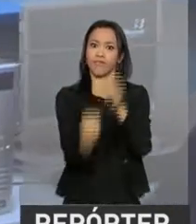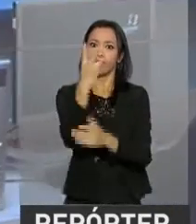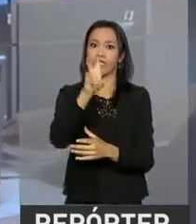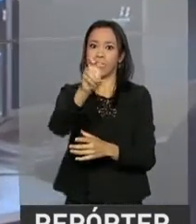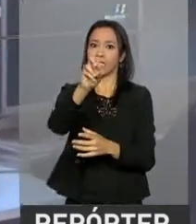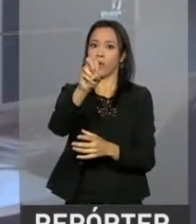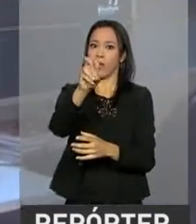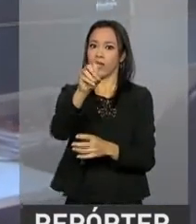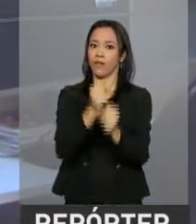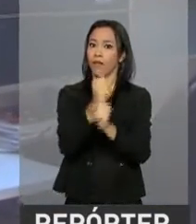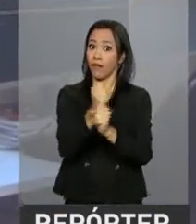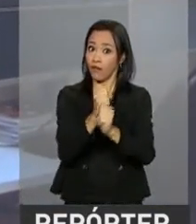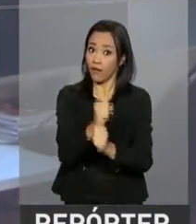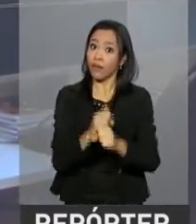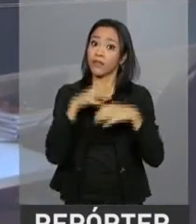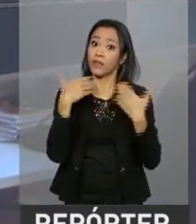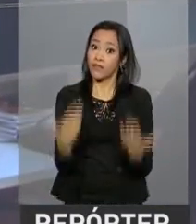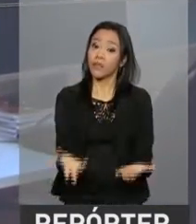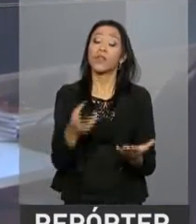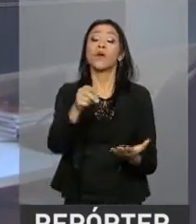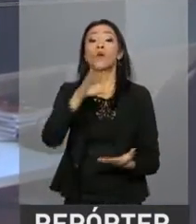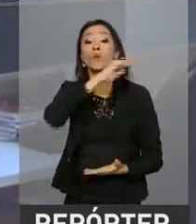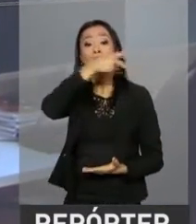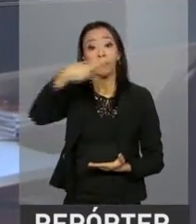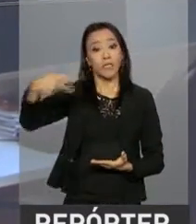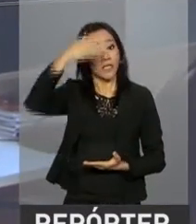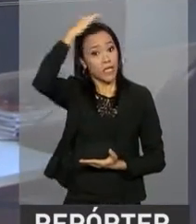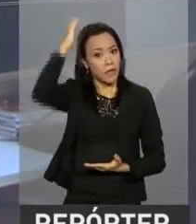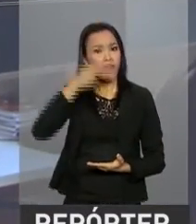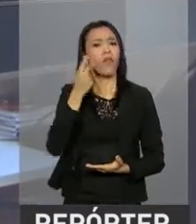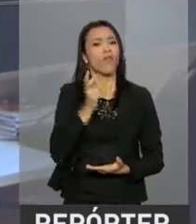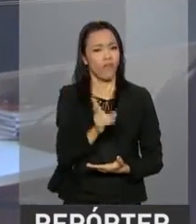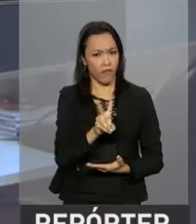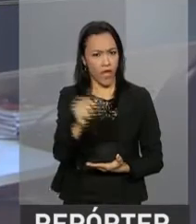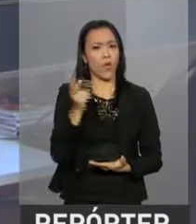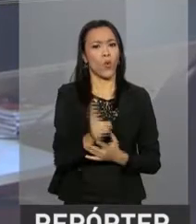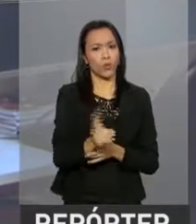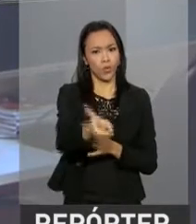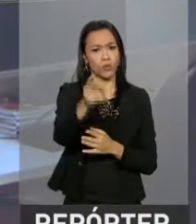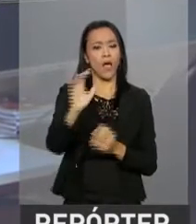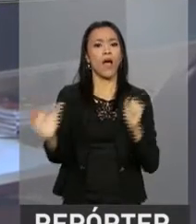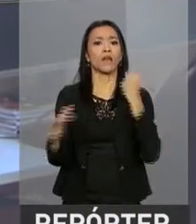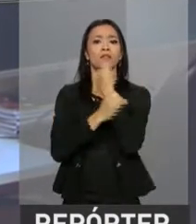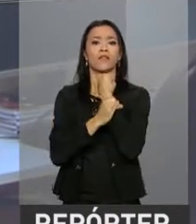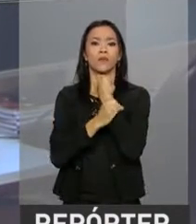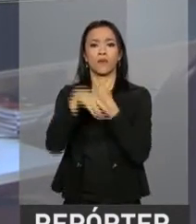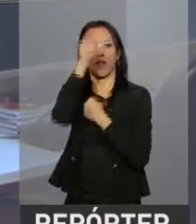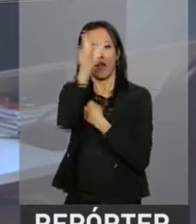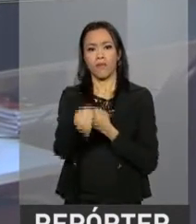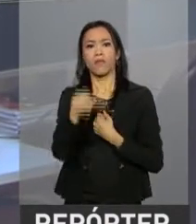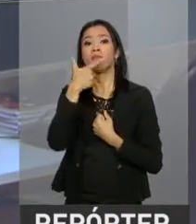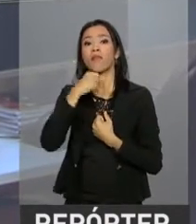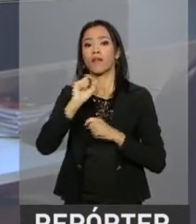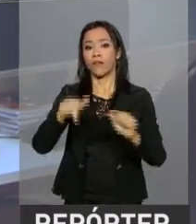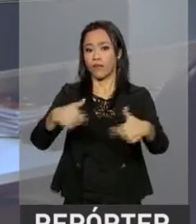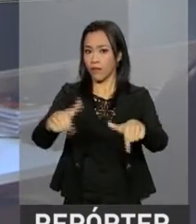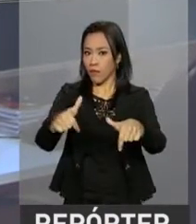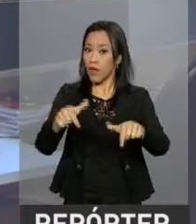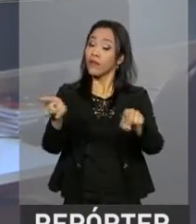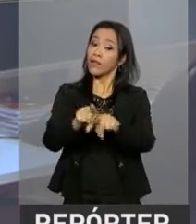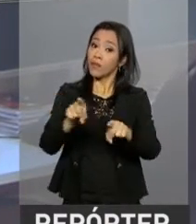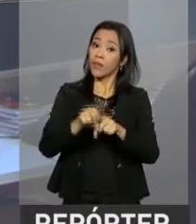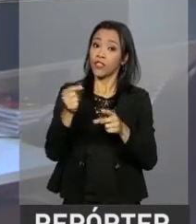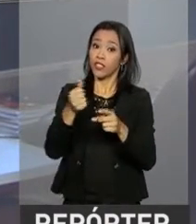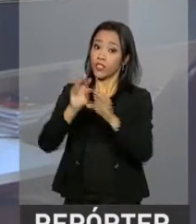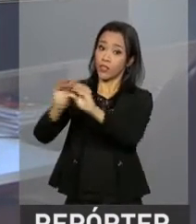50 anos o presidente temer disse que o FGTS vai continuar exercendo sua função de garantia ao trabalhador além de